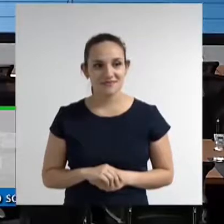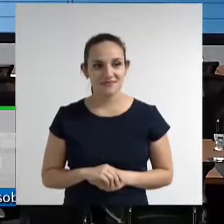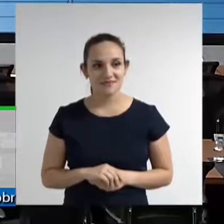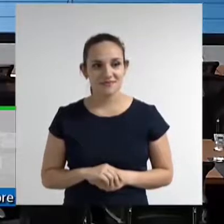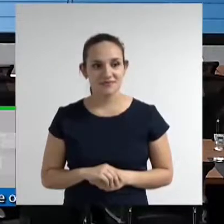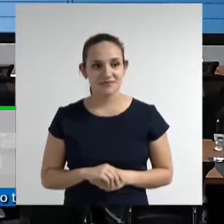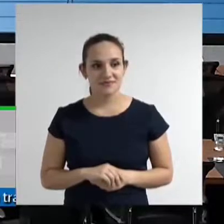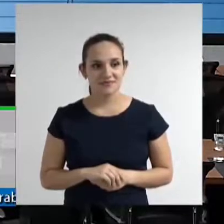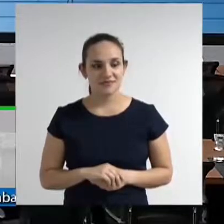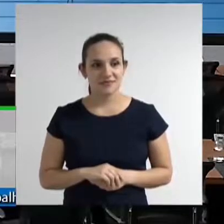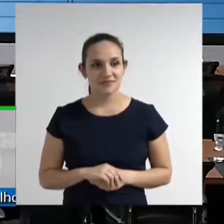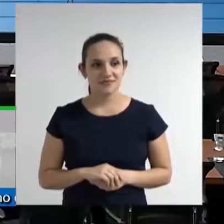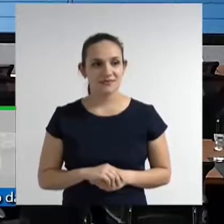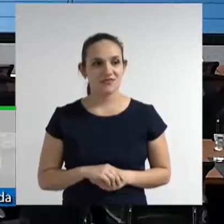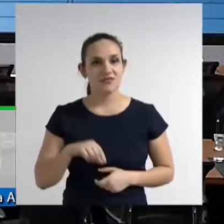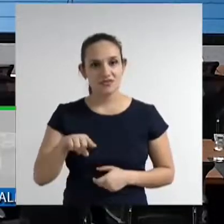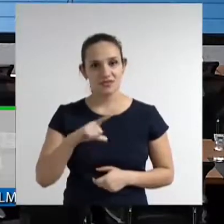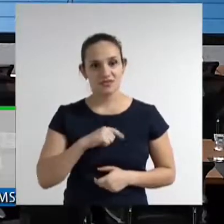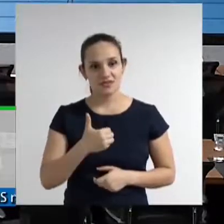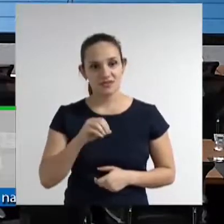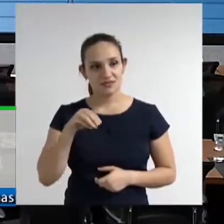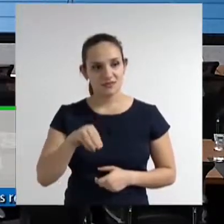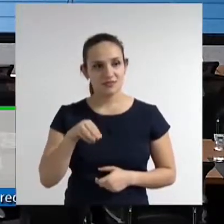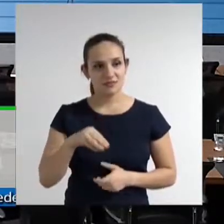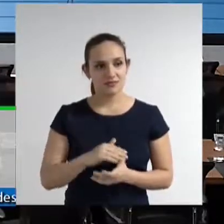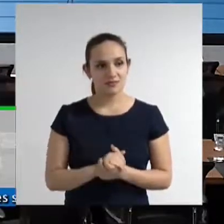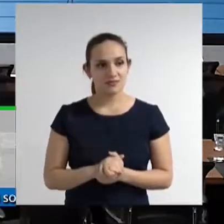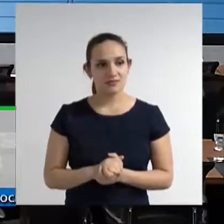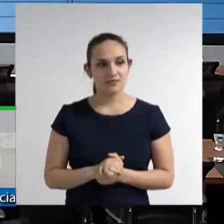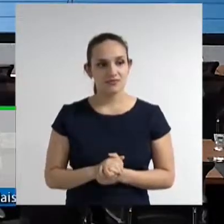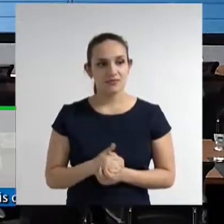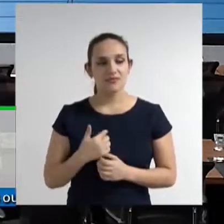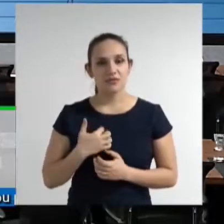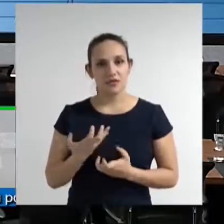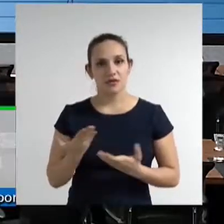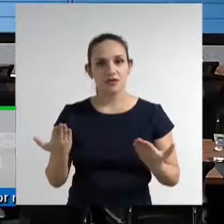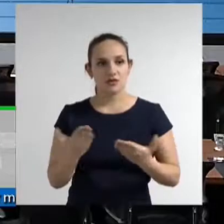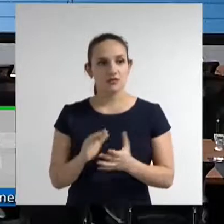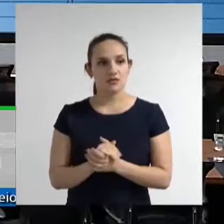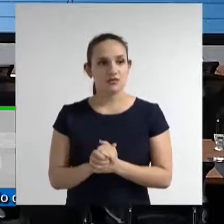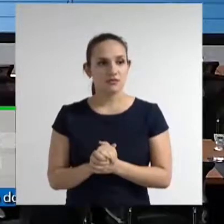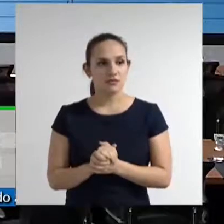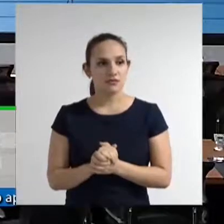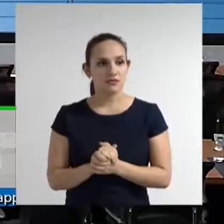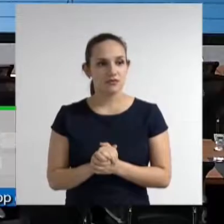Vossa Excelência, disporá de 10 minutos. Eu quero fazer uma pergunta aqui, se